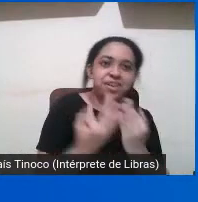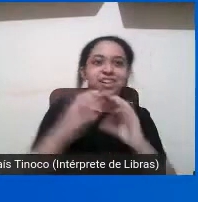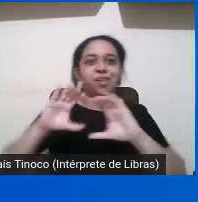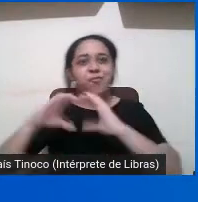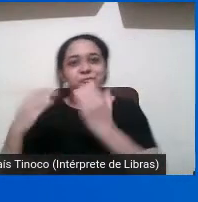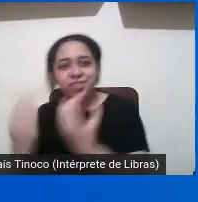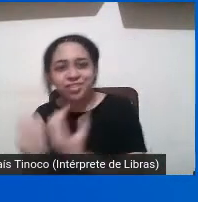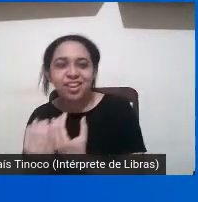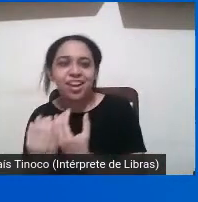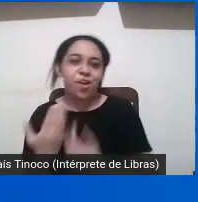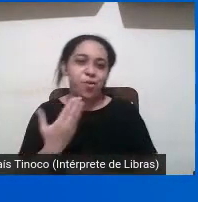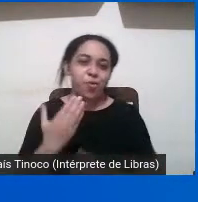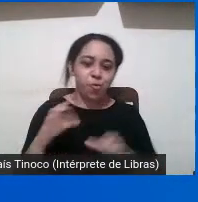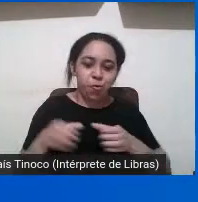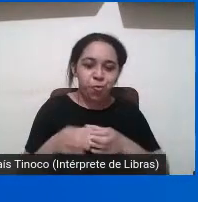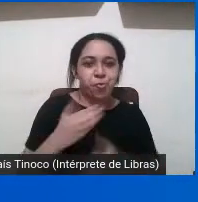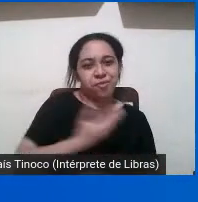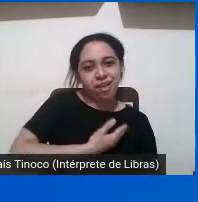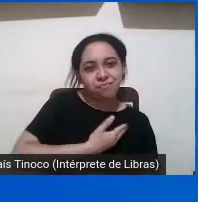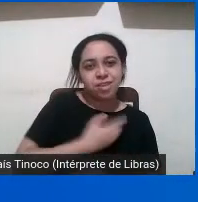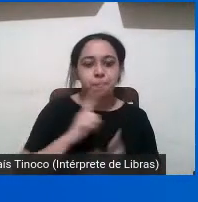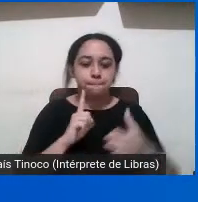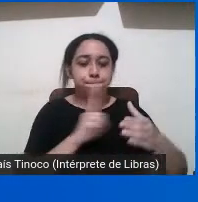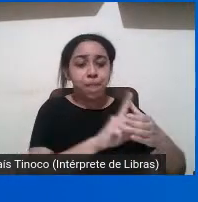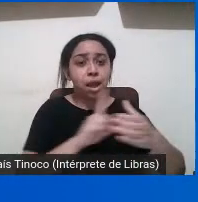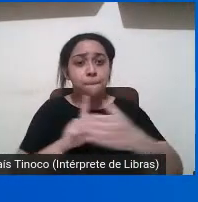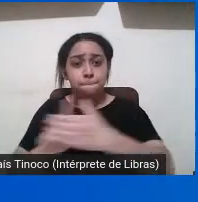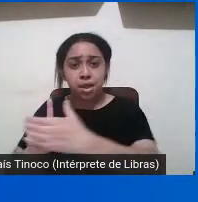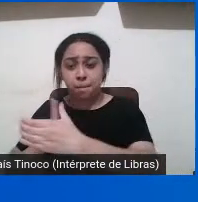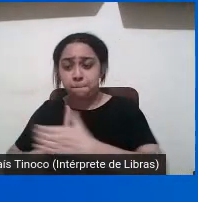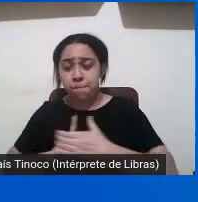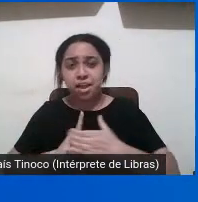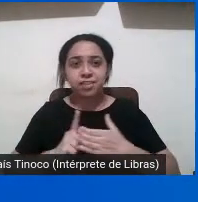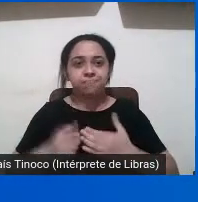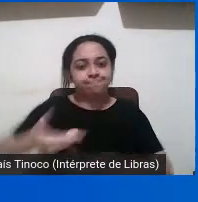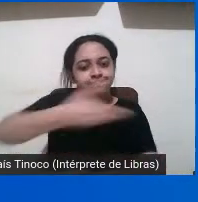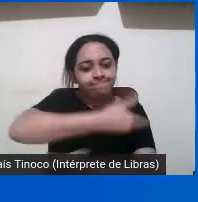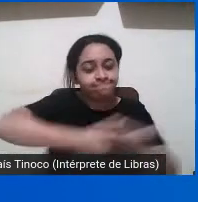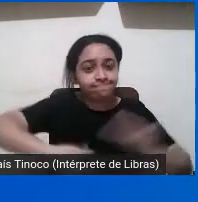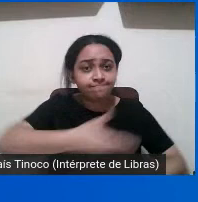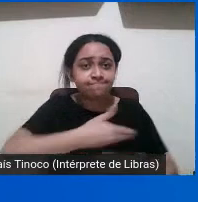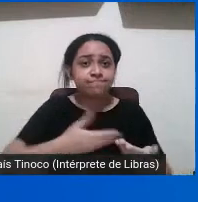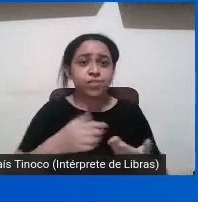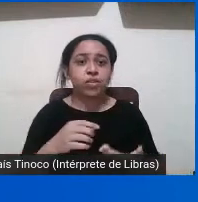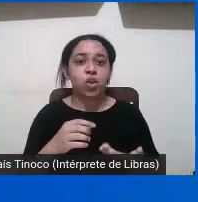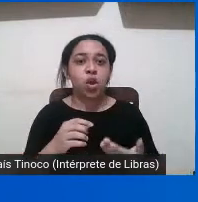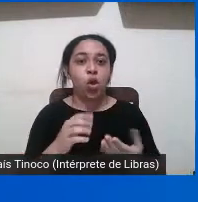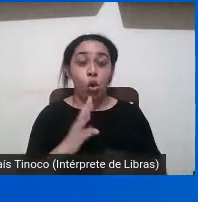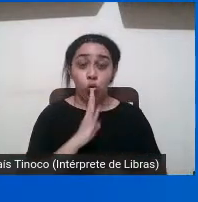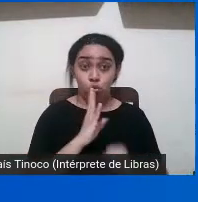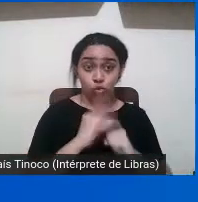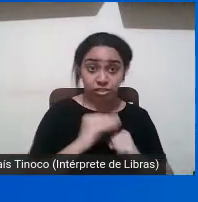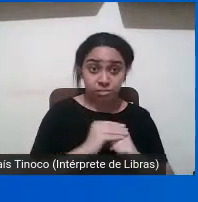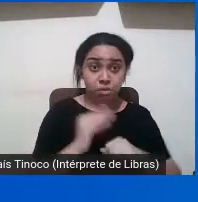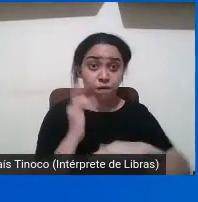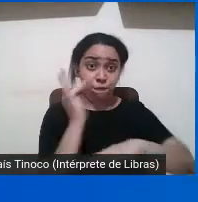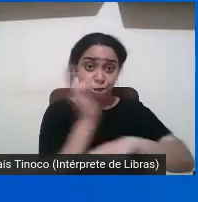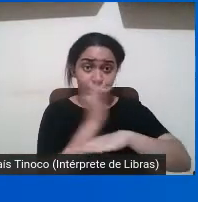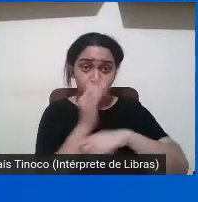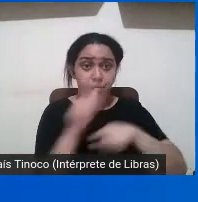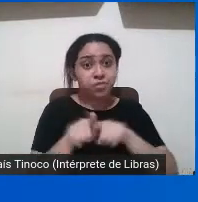grupo de amigos né que perpassam essas fronteiras entre o conhecimento formal do conhecimento informal